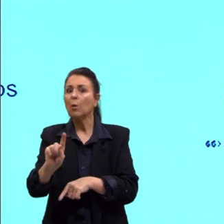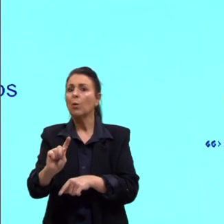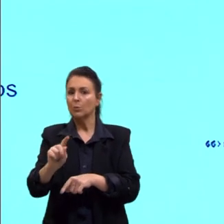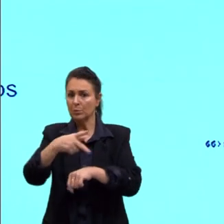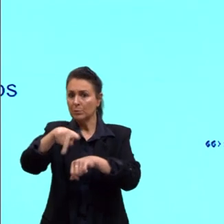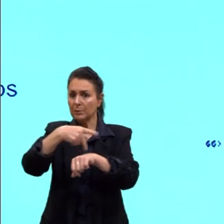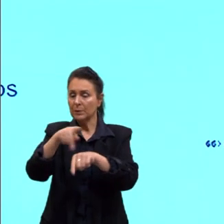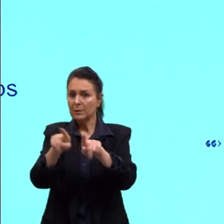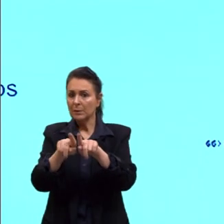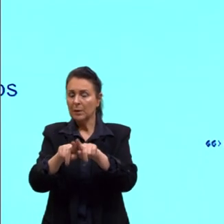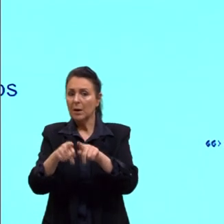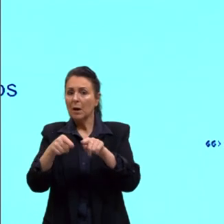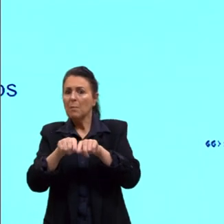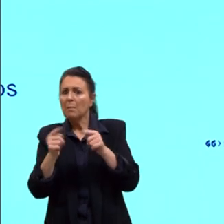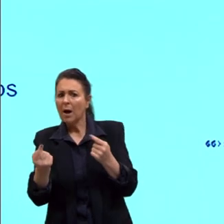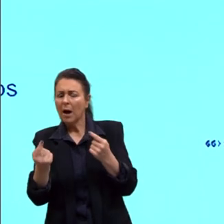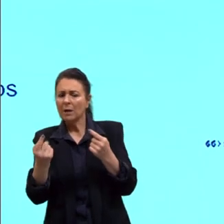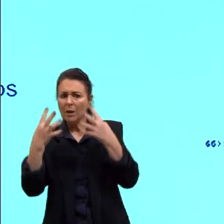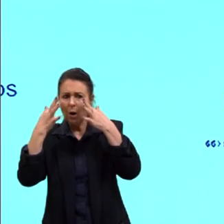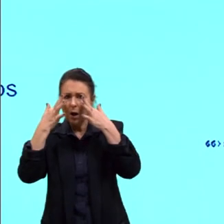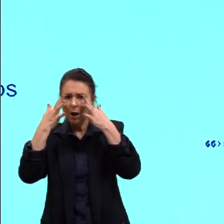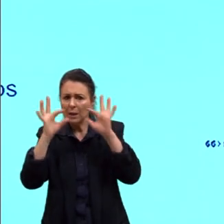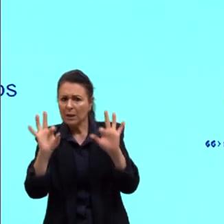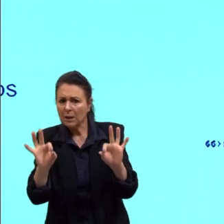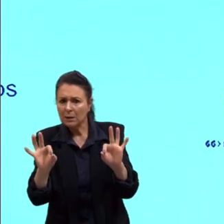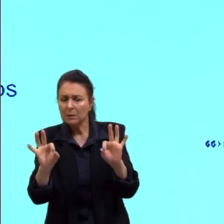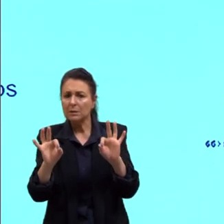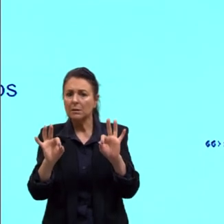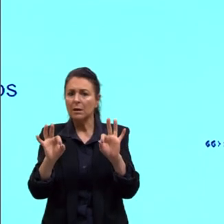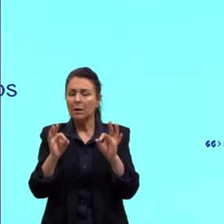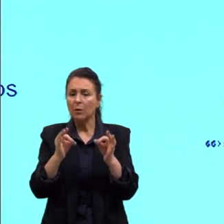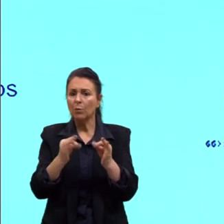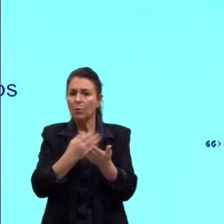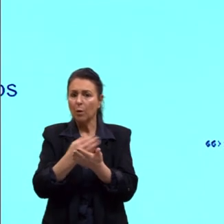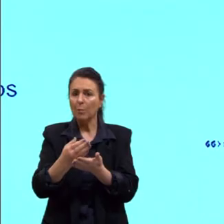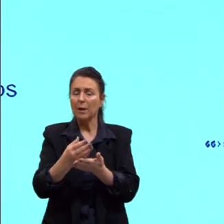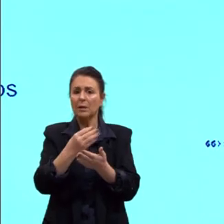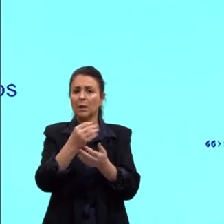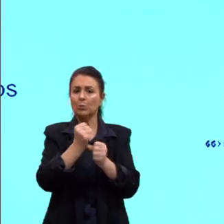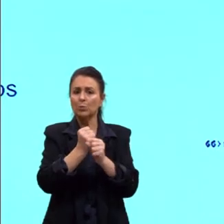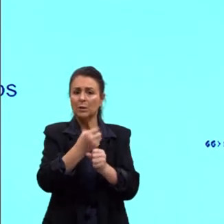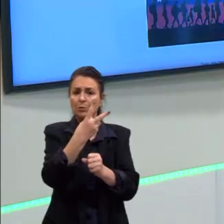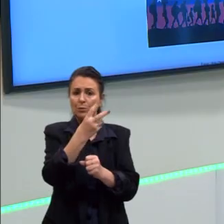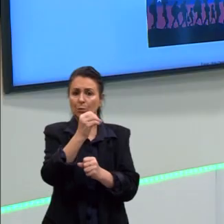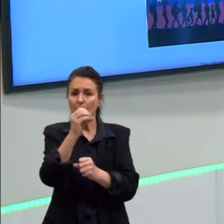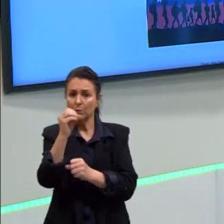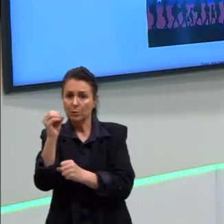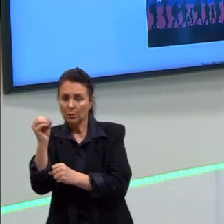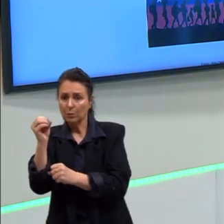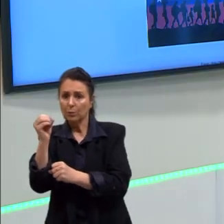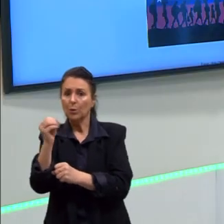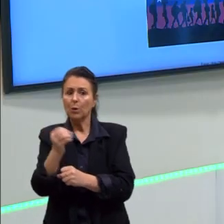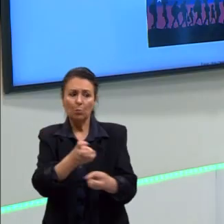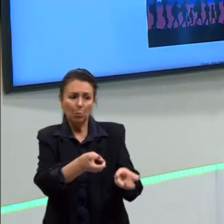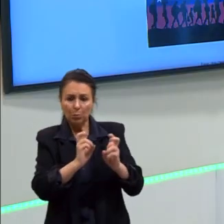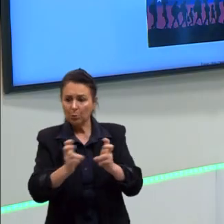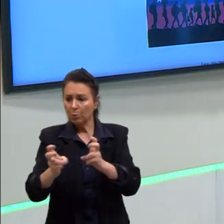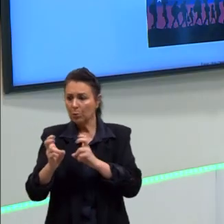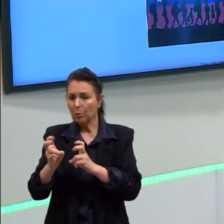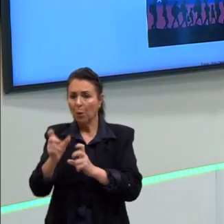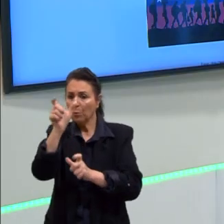Tá mas chama a atenção justamente essa a partir dos azuis mil né esse recebimento aí de pessoas